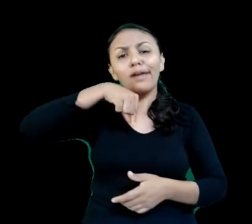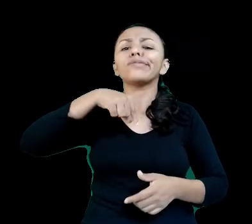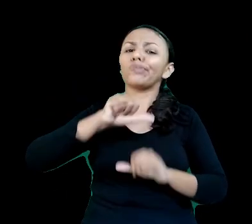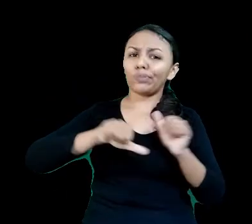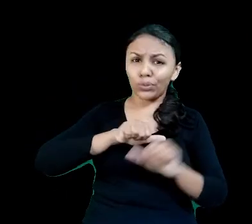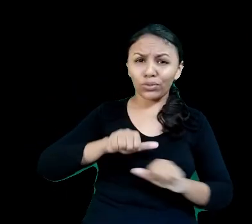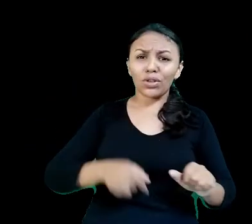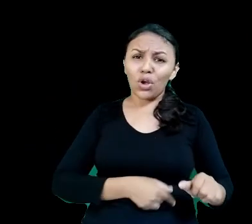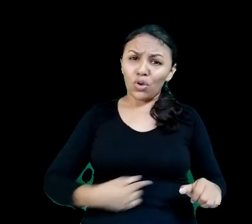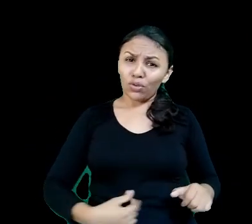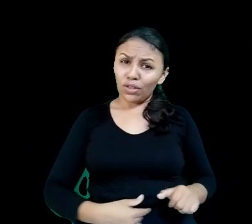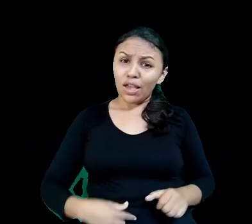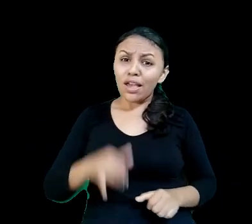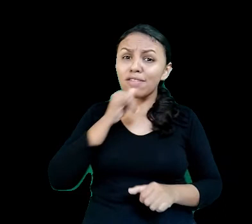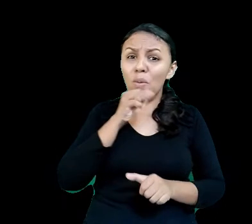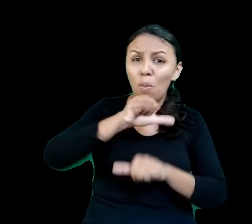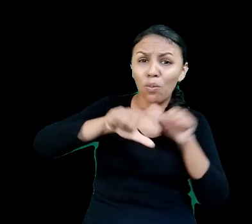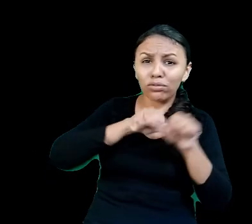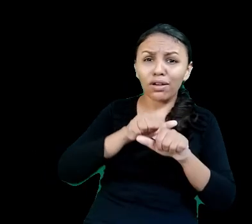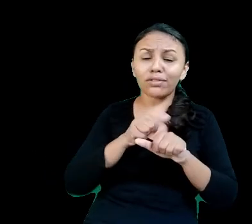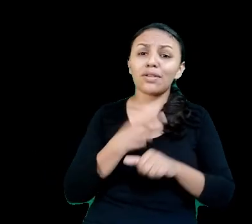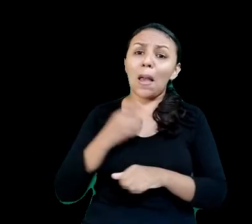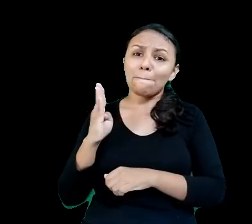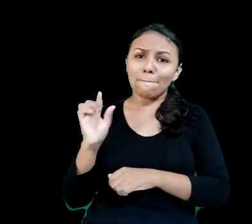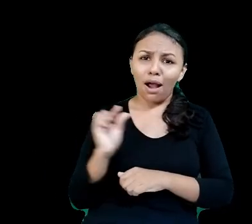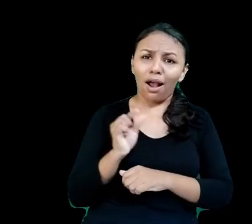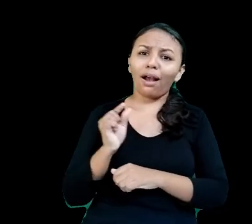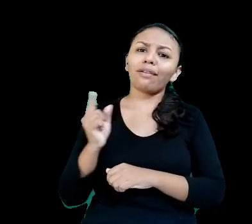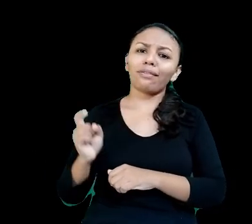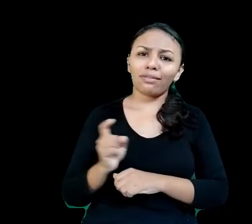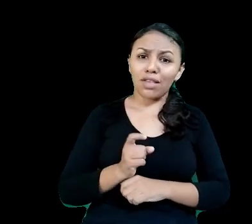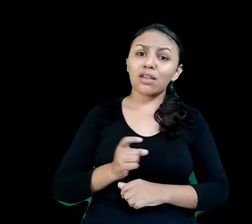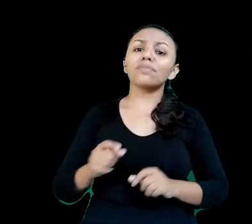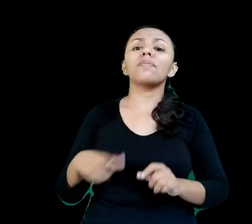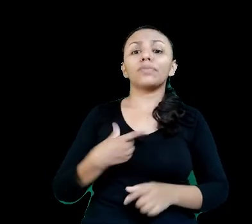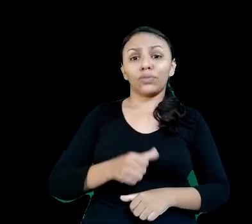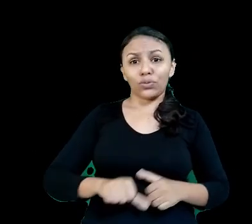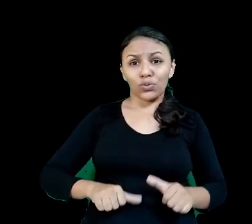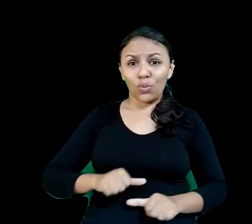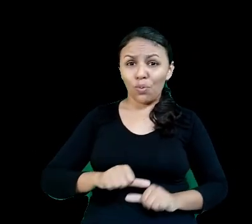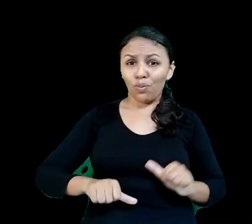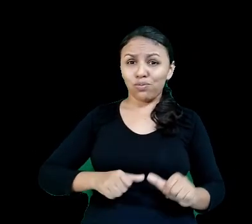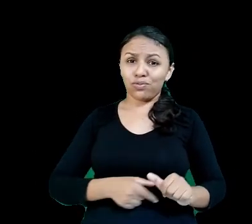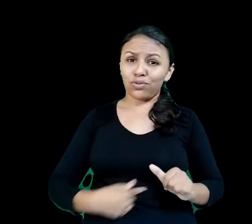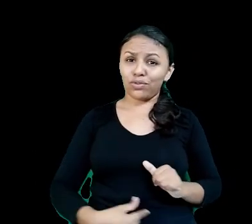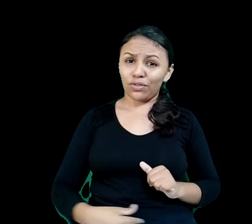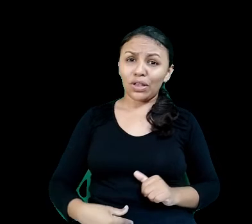alterar a microbiota intestinal e na atuação dos receptores de sabor doce no intestino. Isso vai